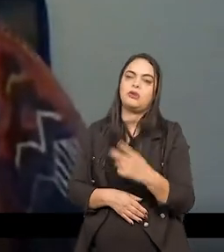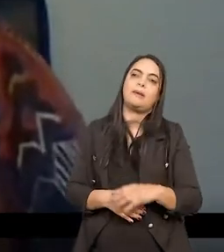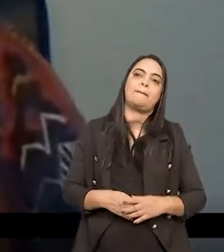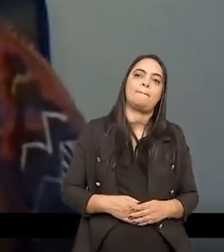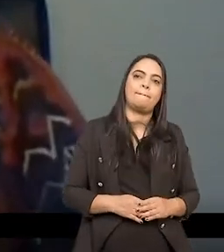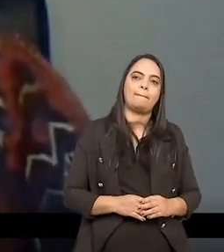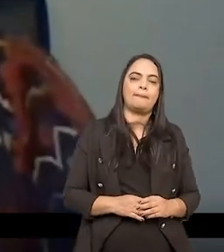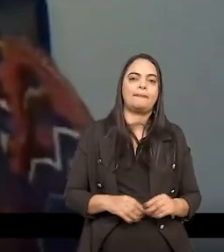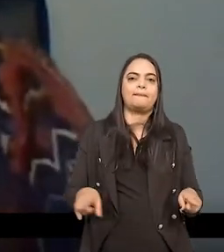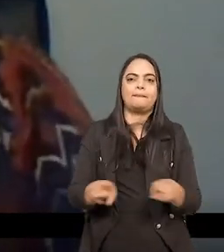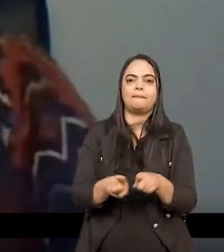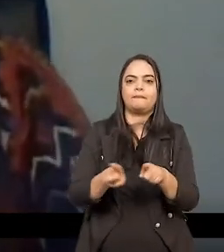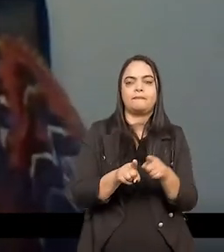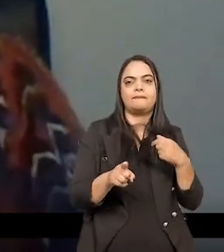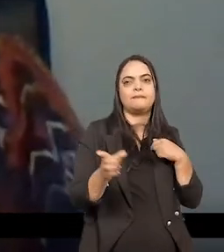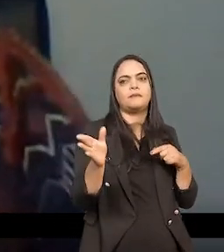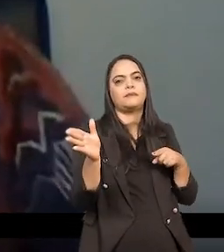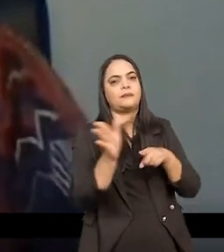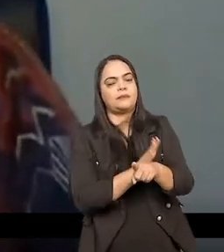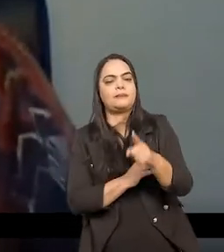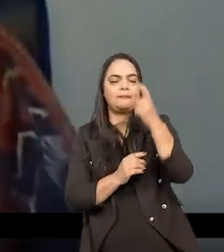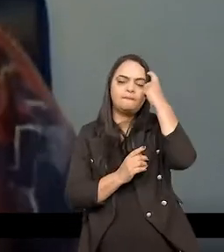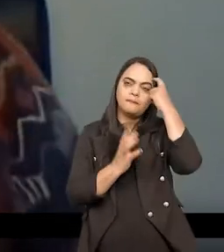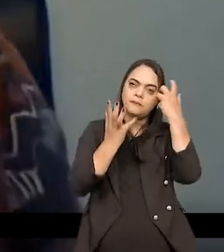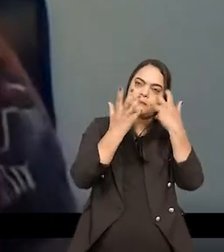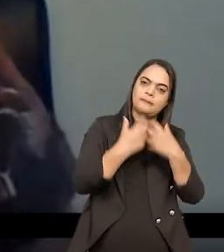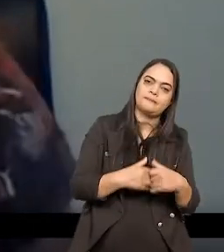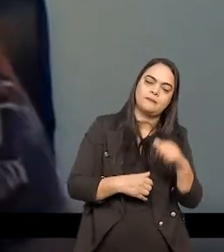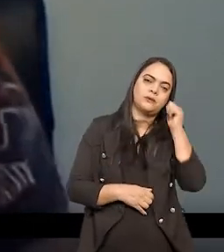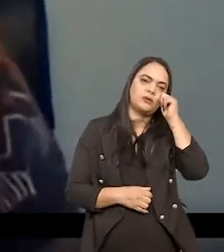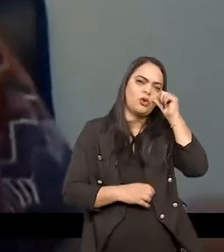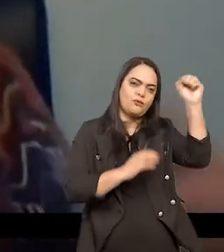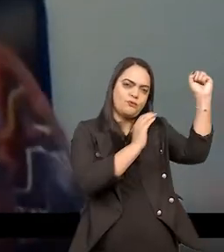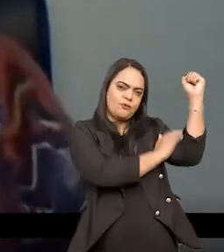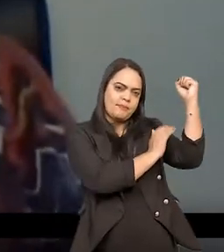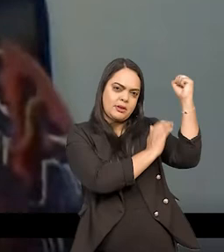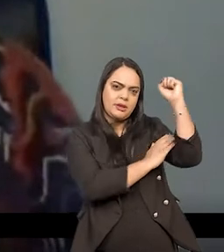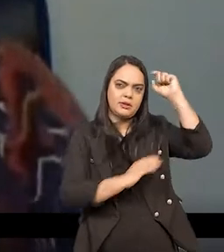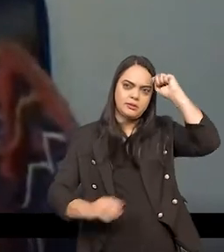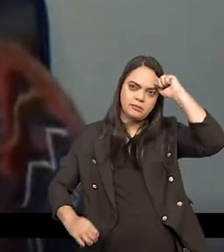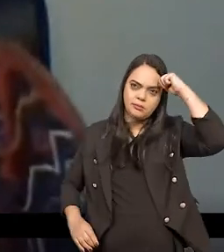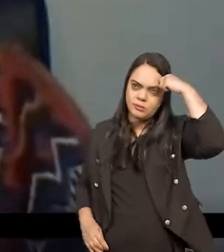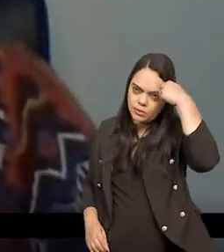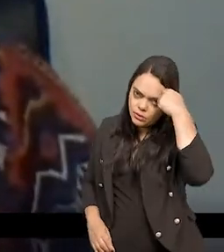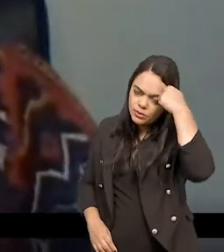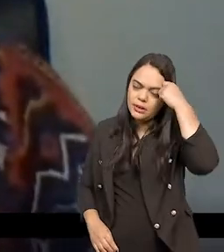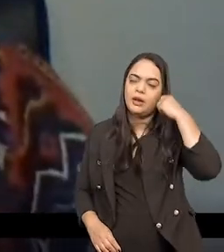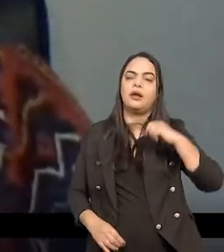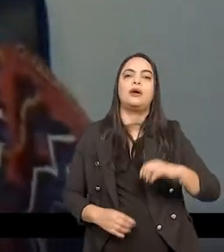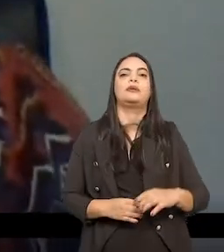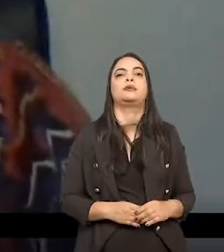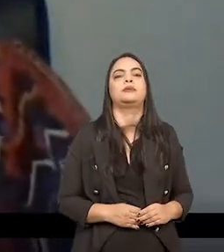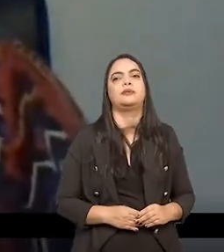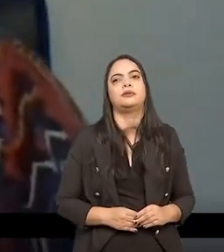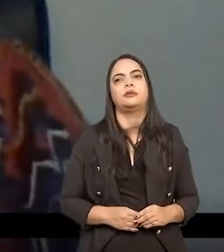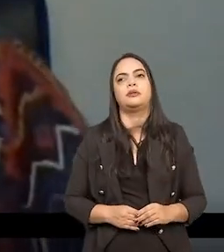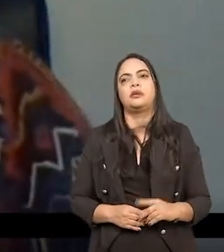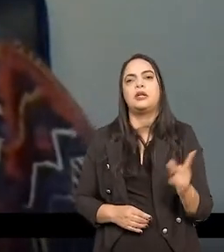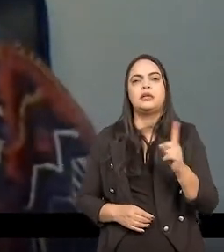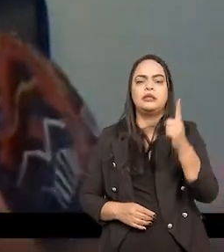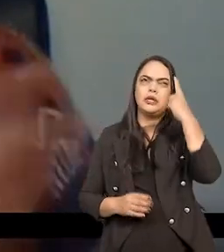Aí a outra pergunta que eu fiquei pensando também, que no feminismo negro e na perspectiva interseccional, decolonial, não se